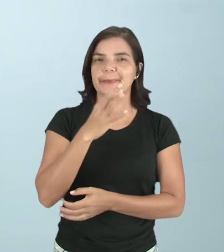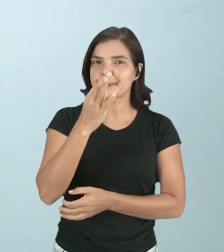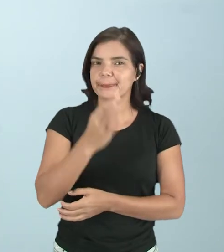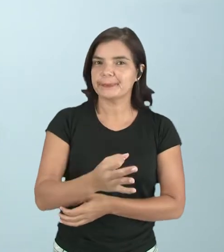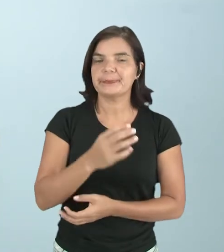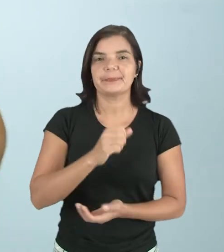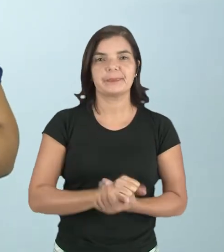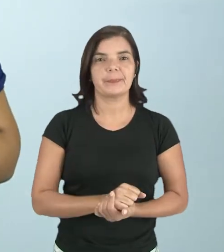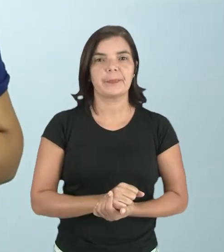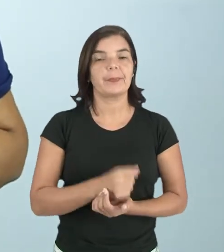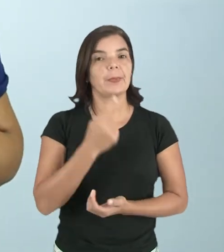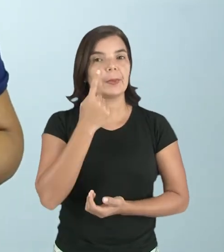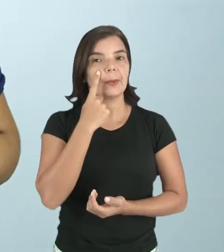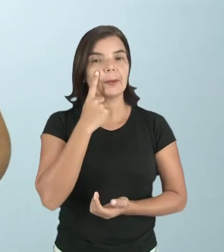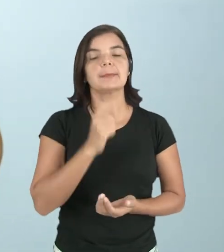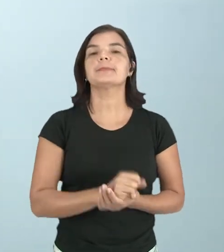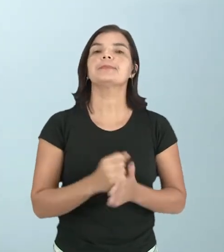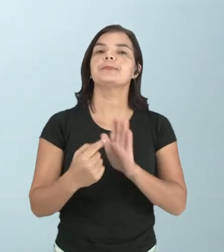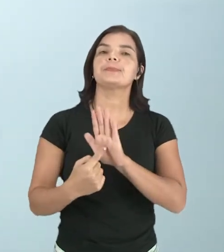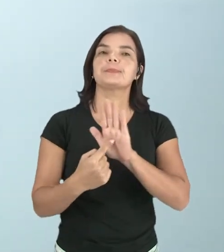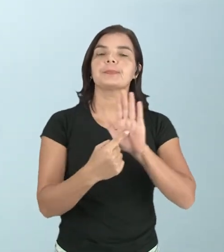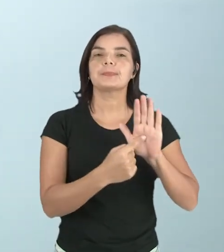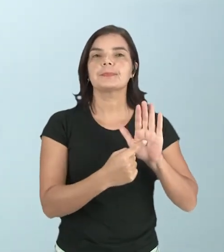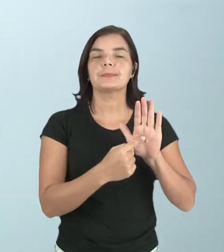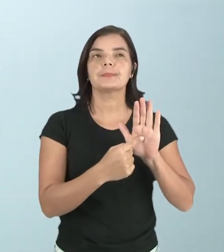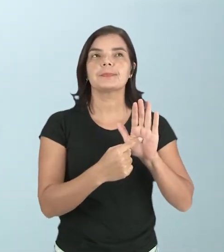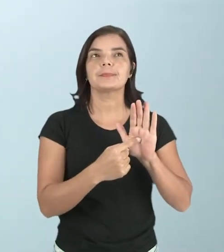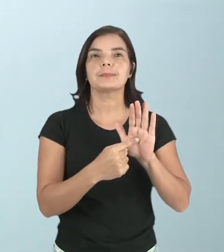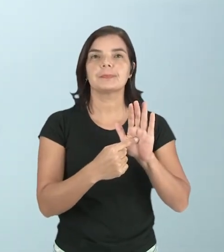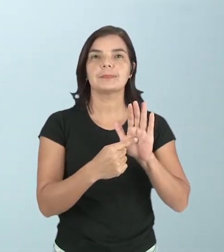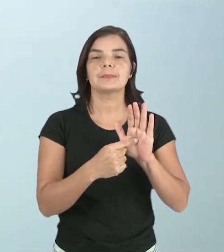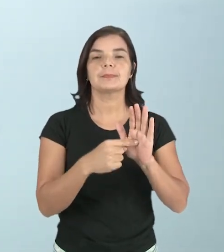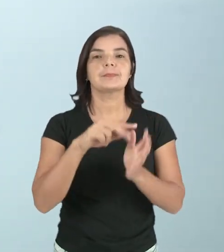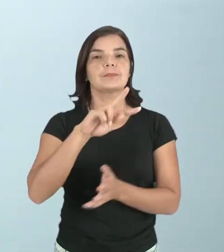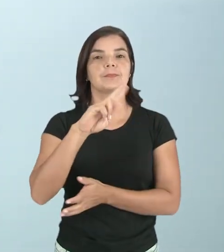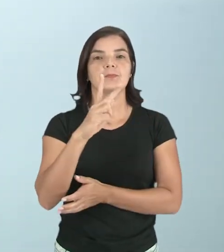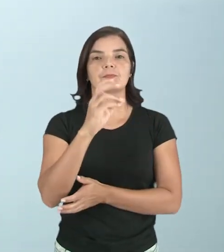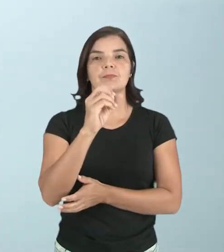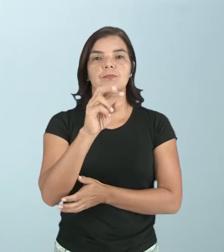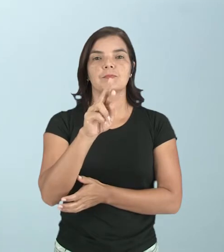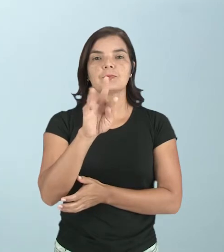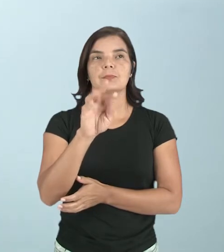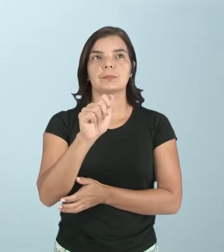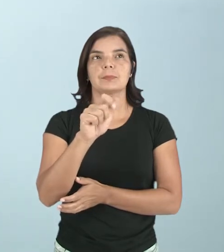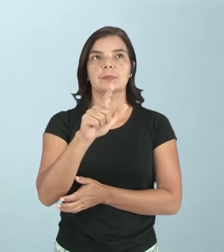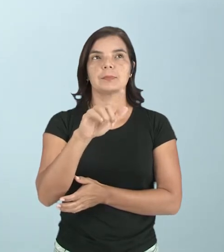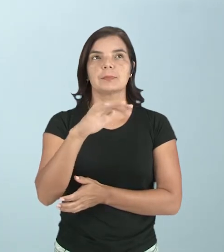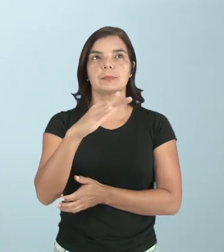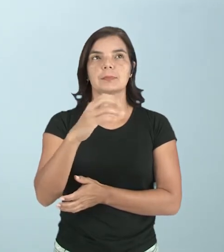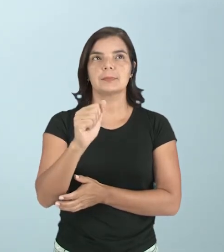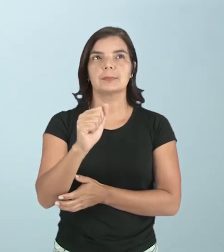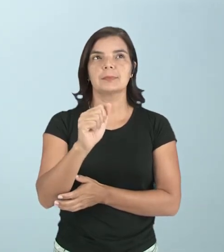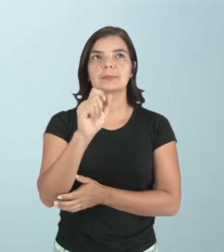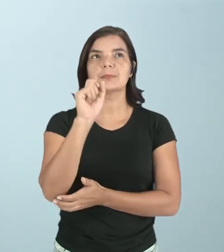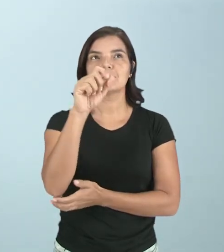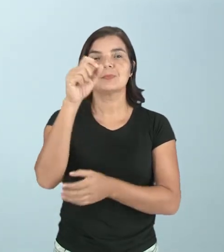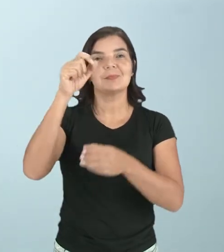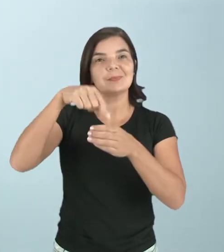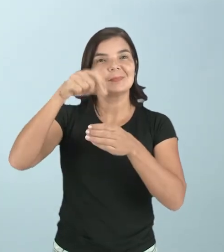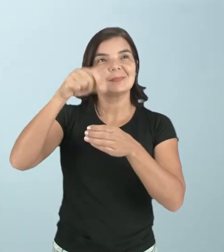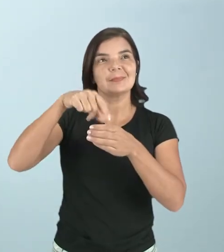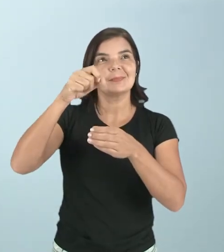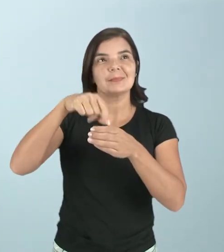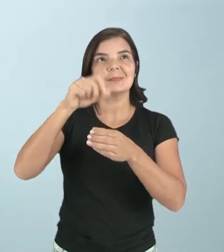certo? Então vamos lá. Eu trouxe aqui, uma hortaliça, né, que muita gente cultiva em